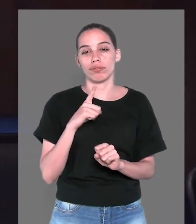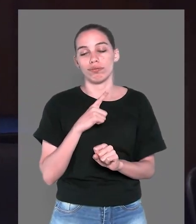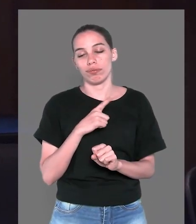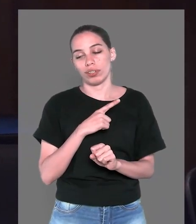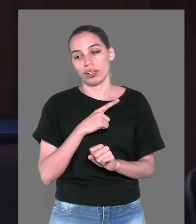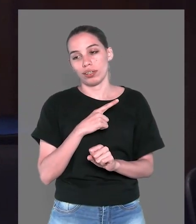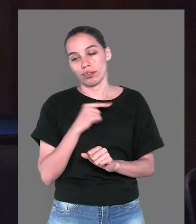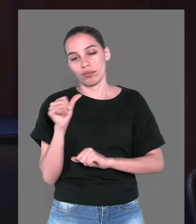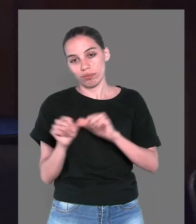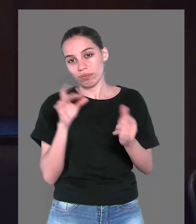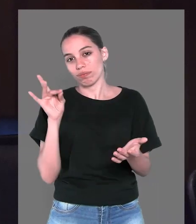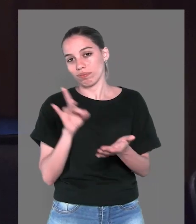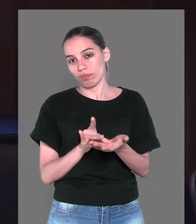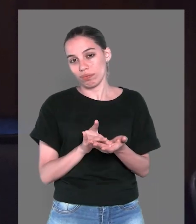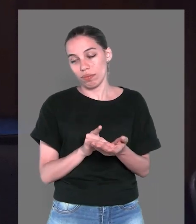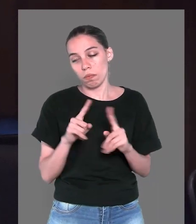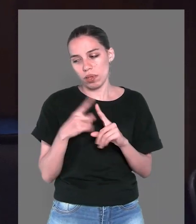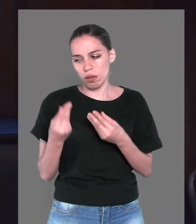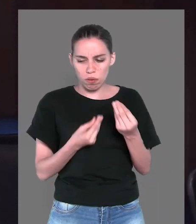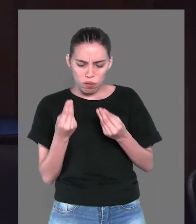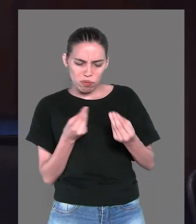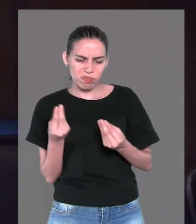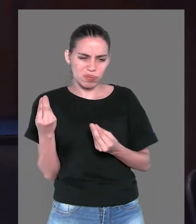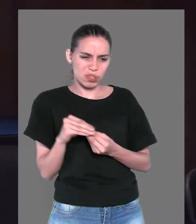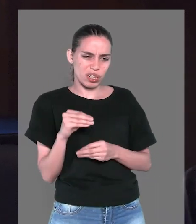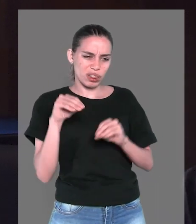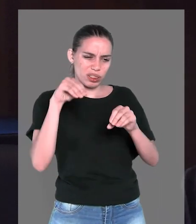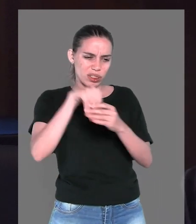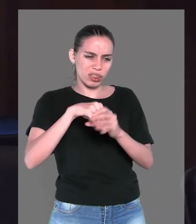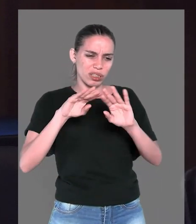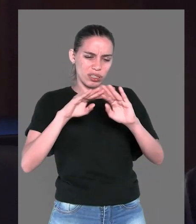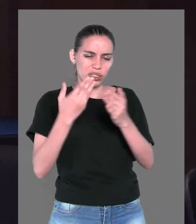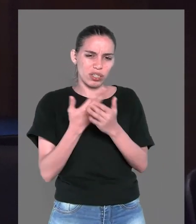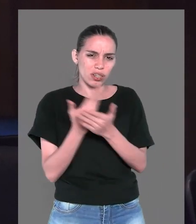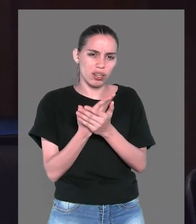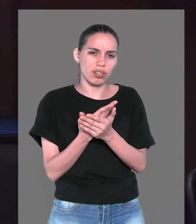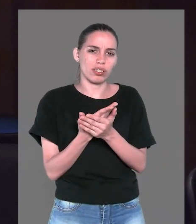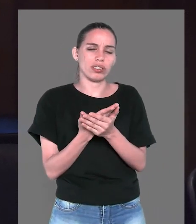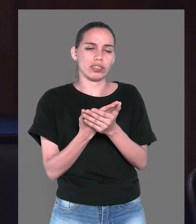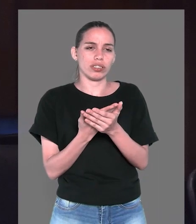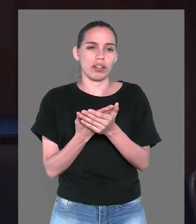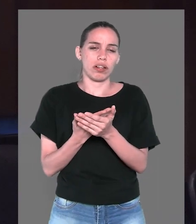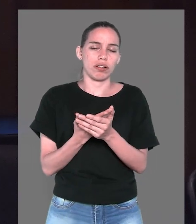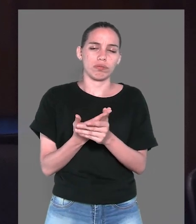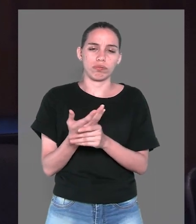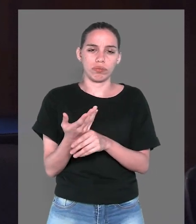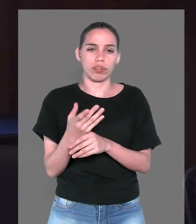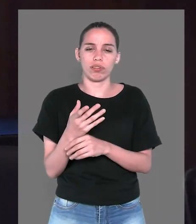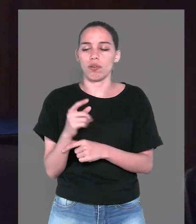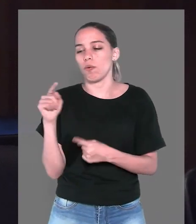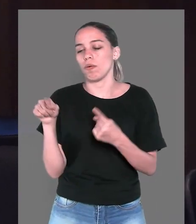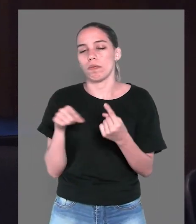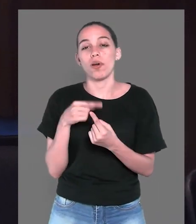talvez, um lugar de esperança para que esse problema possa ser, ou esses